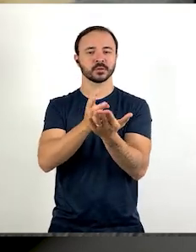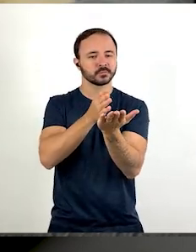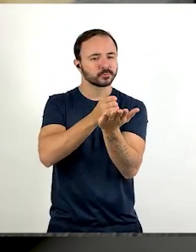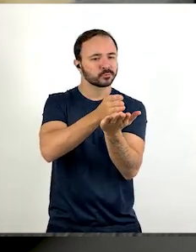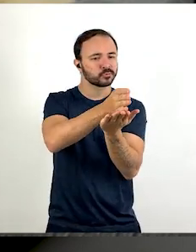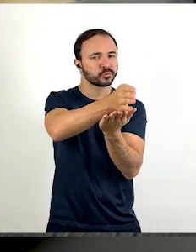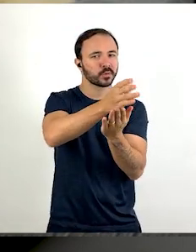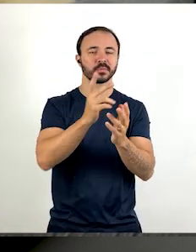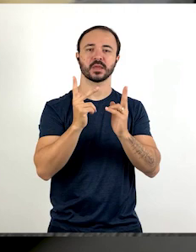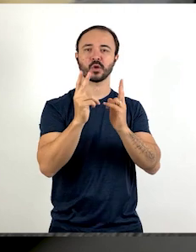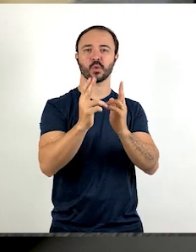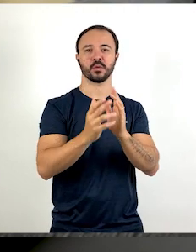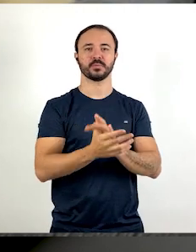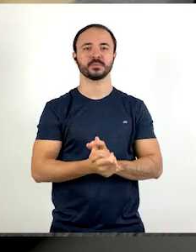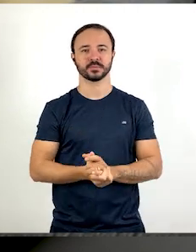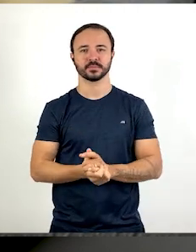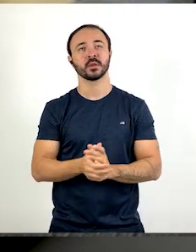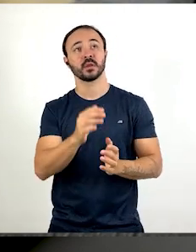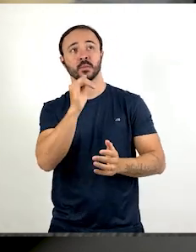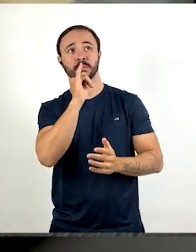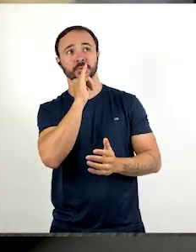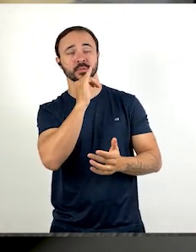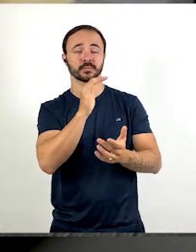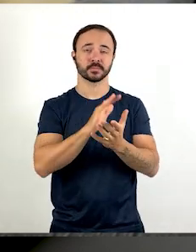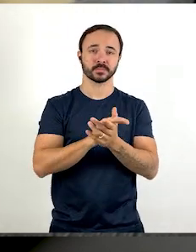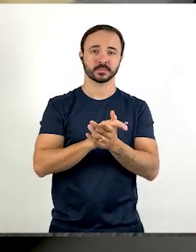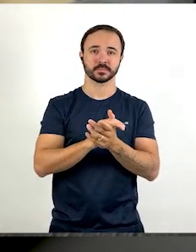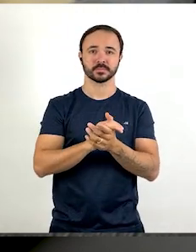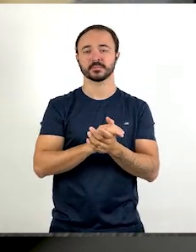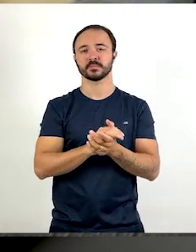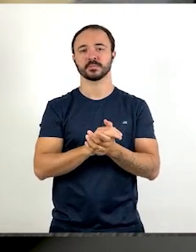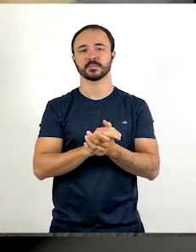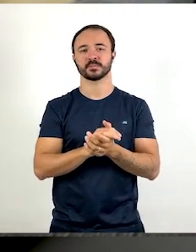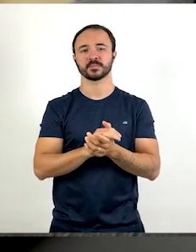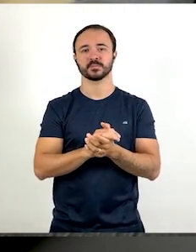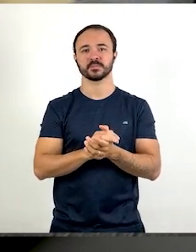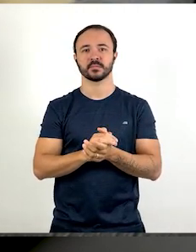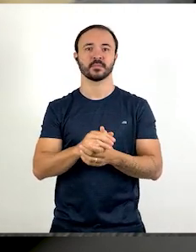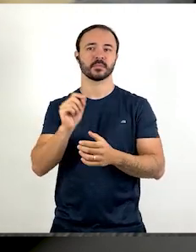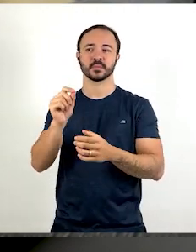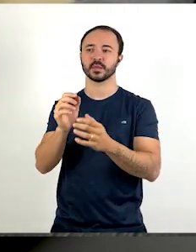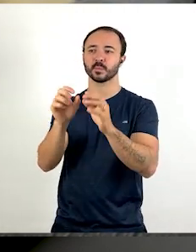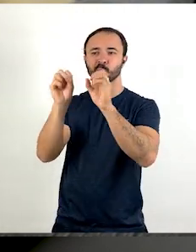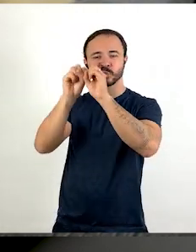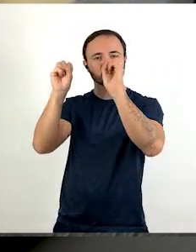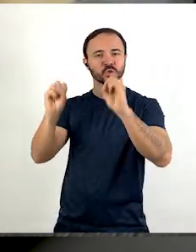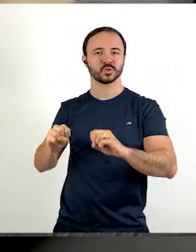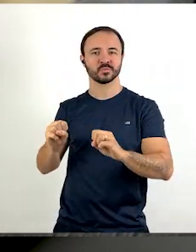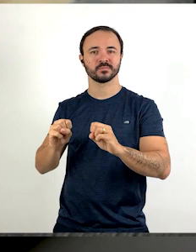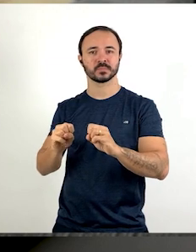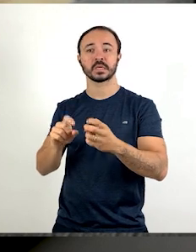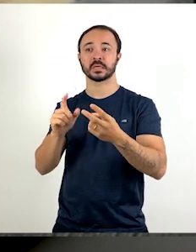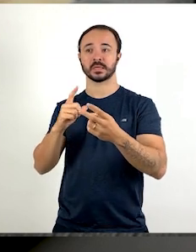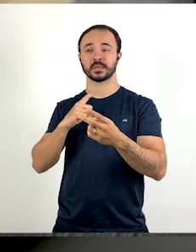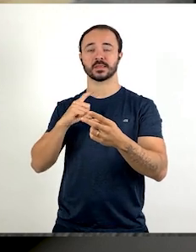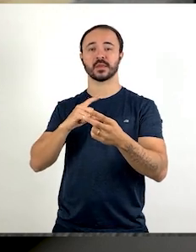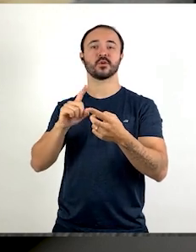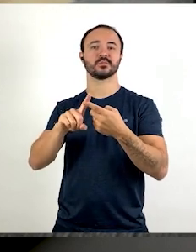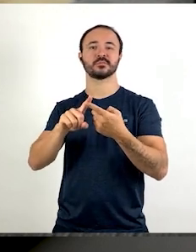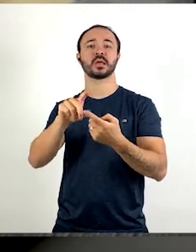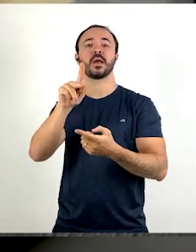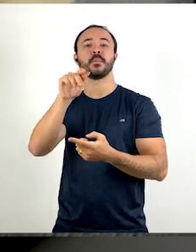acontecem da mesma forma. Esse é o caso, por exemplo, de circuitos abastecidos por pilhas